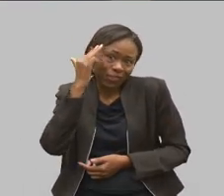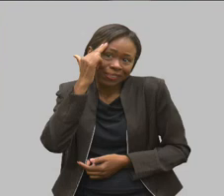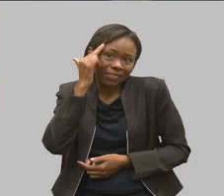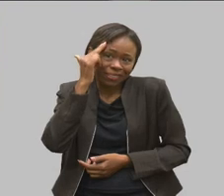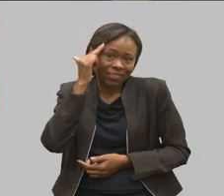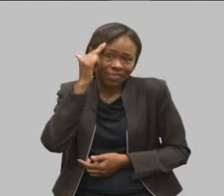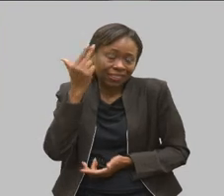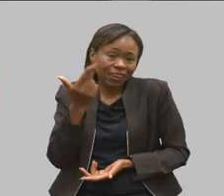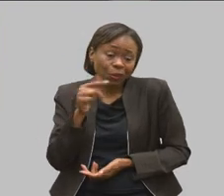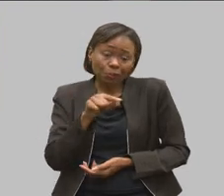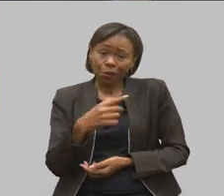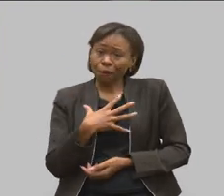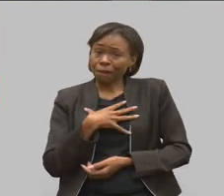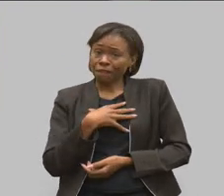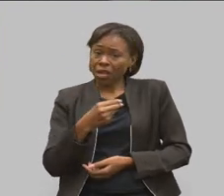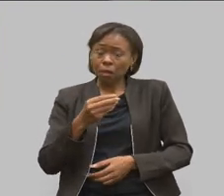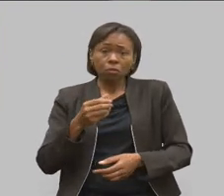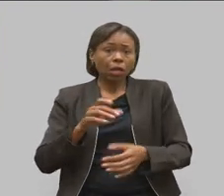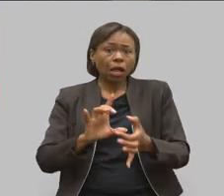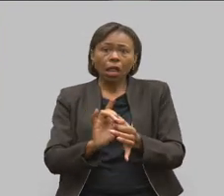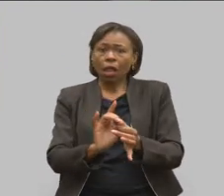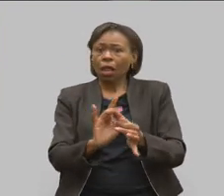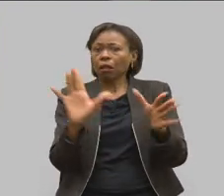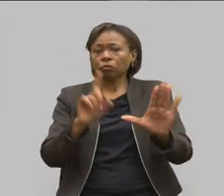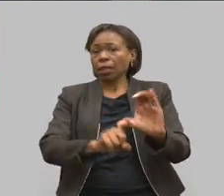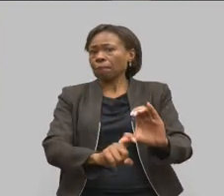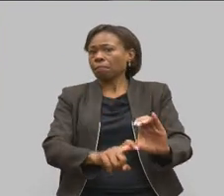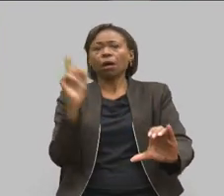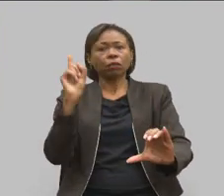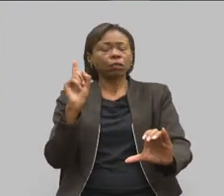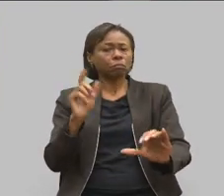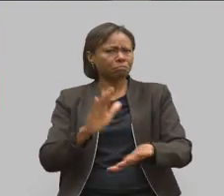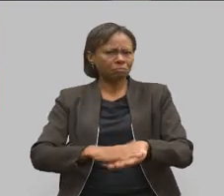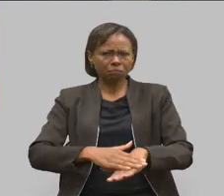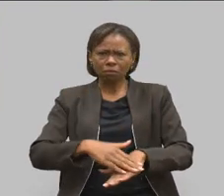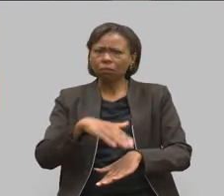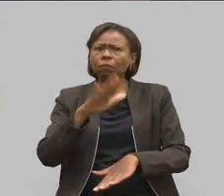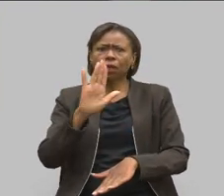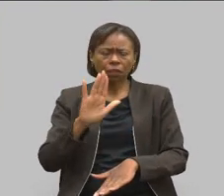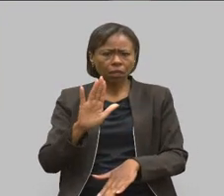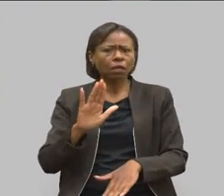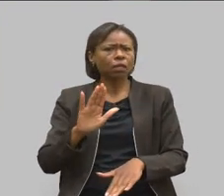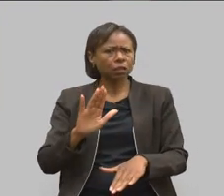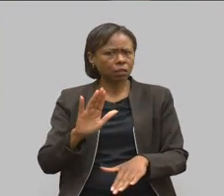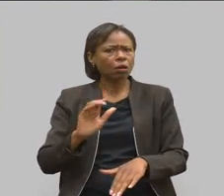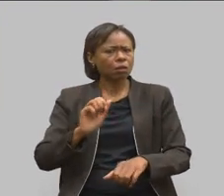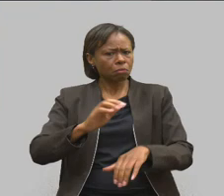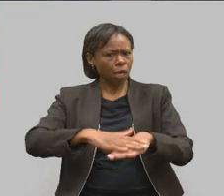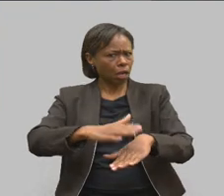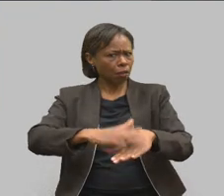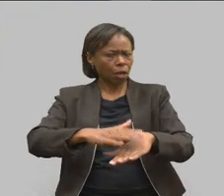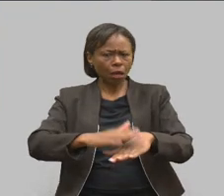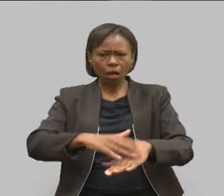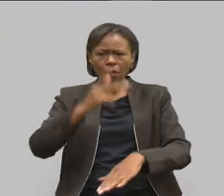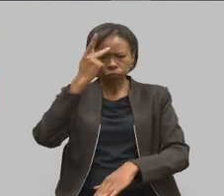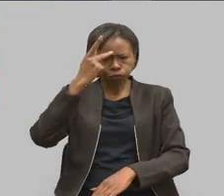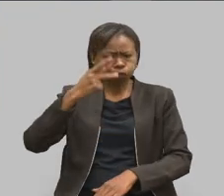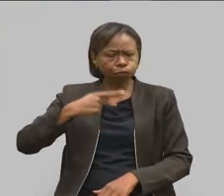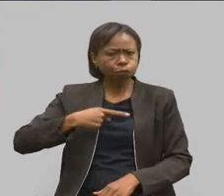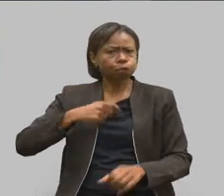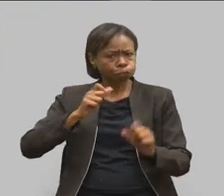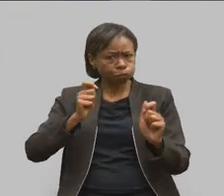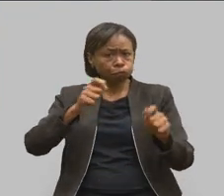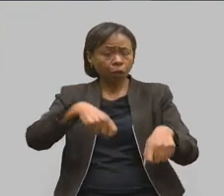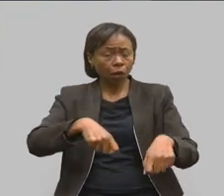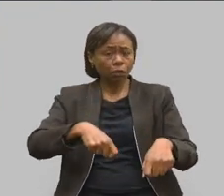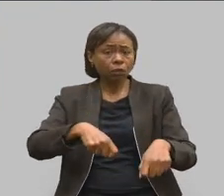seja o mais independente possível é que ele seja o mais autônomo possível e isso